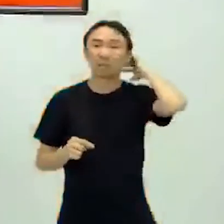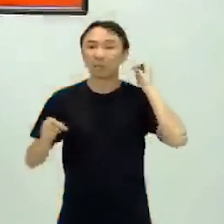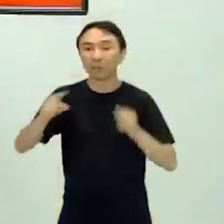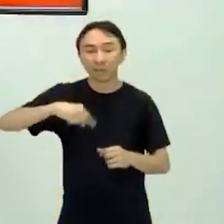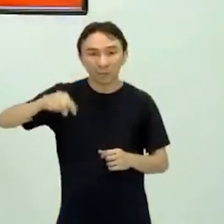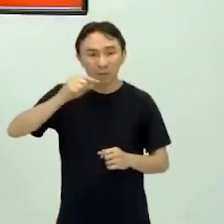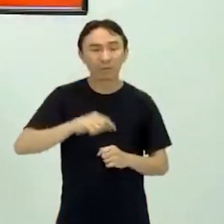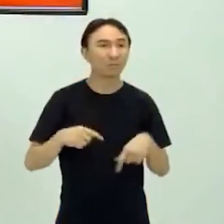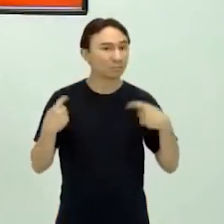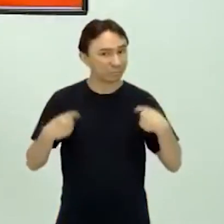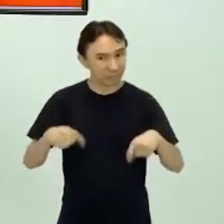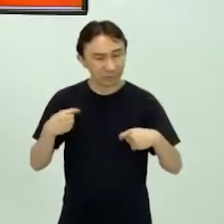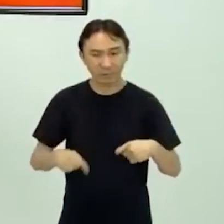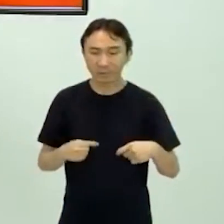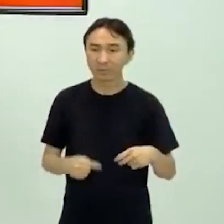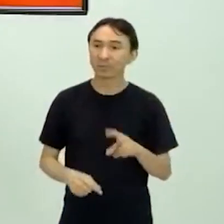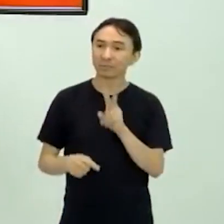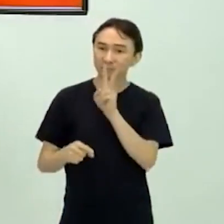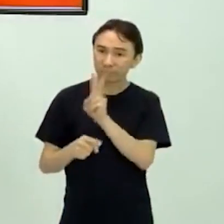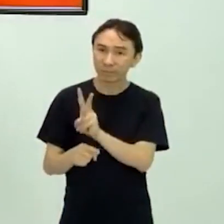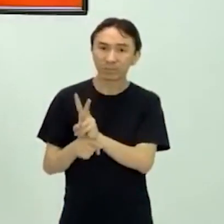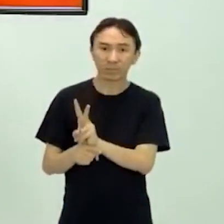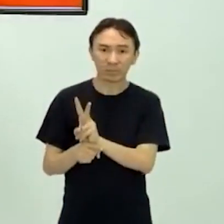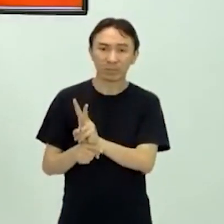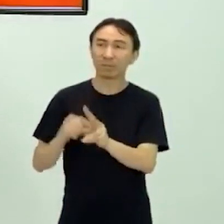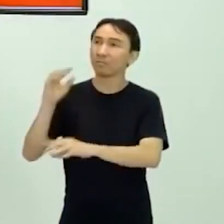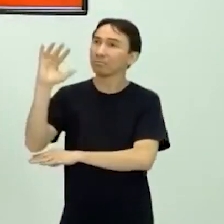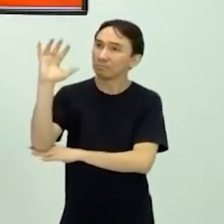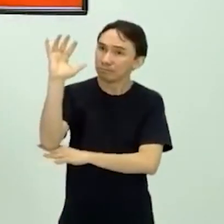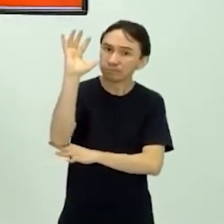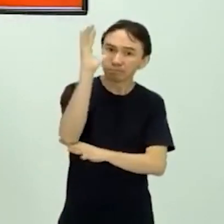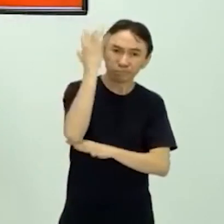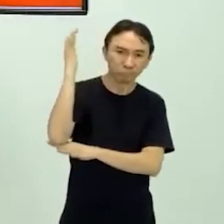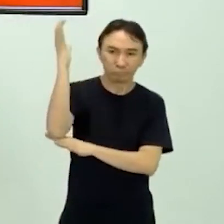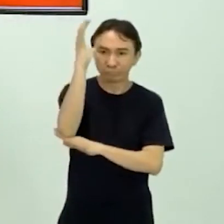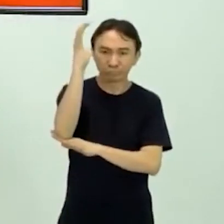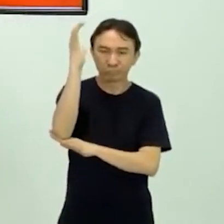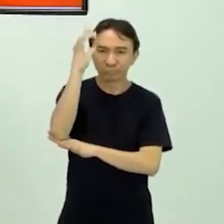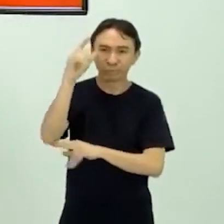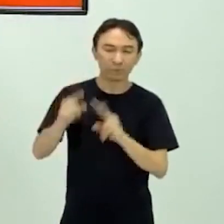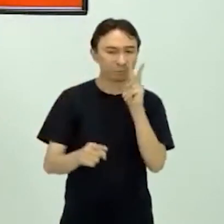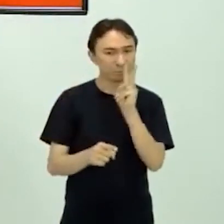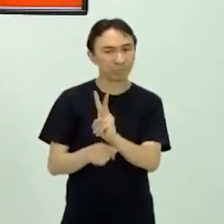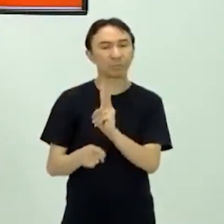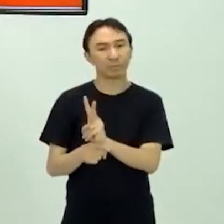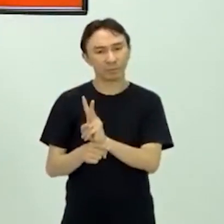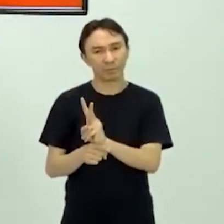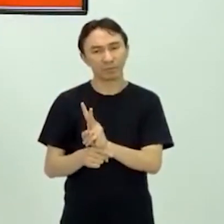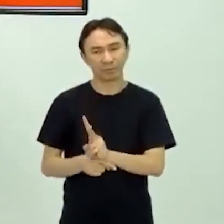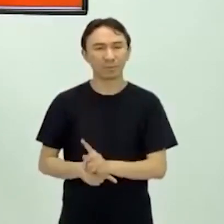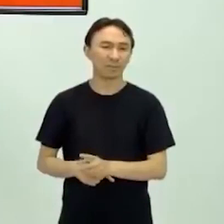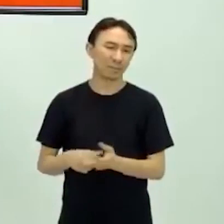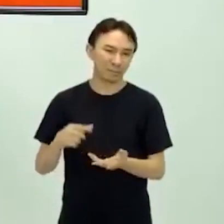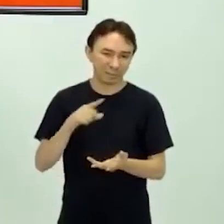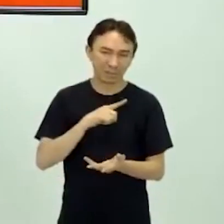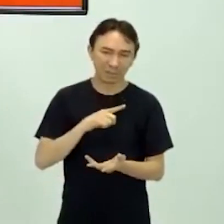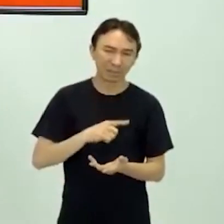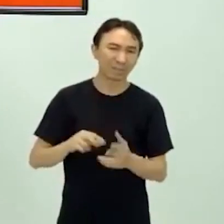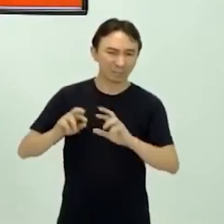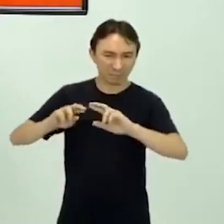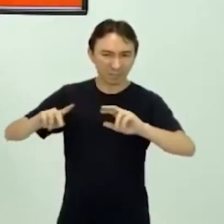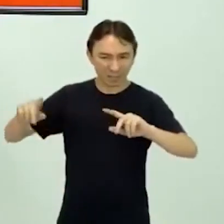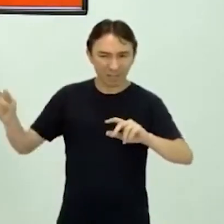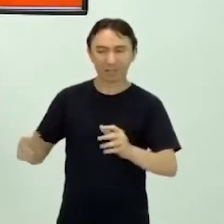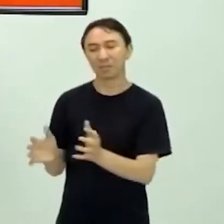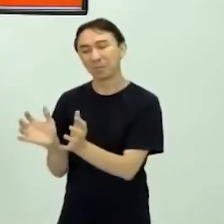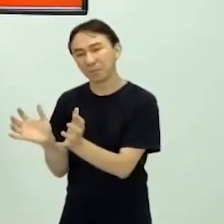né, preservando aí a natureza, né, mantendo, né, respeitando, né, as diversas etnias que nós temos